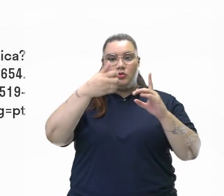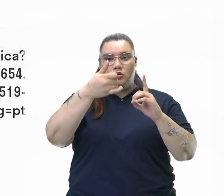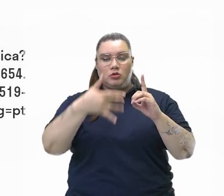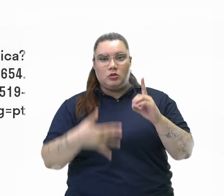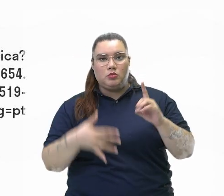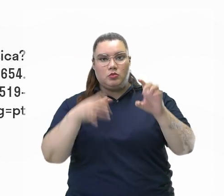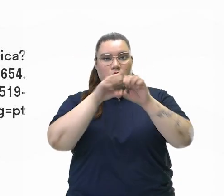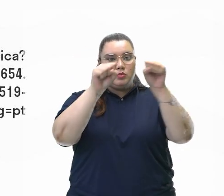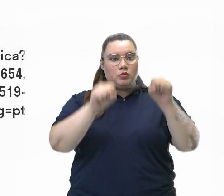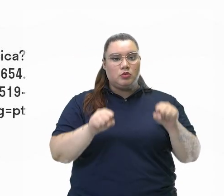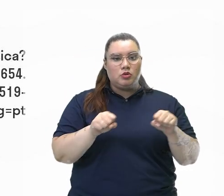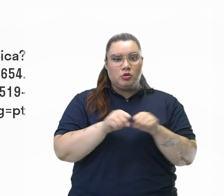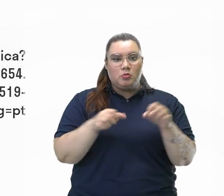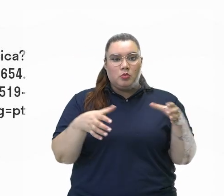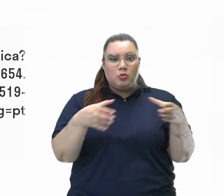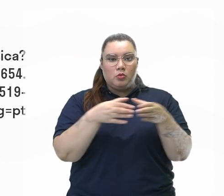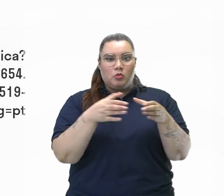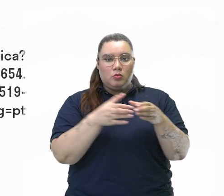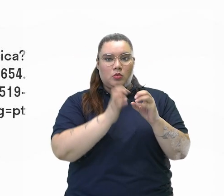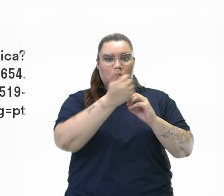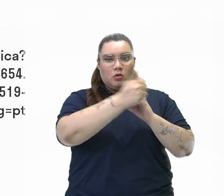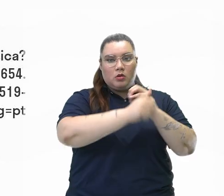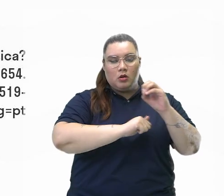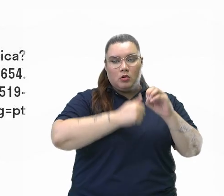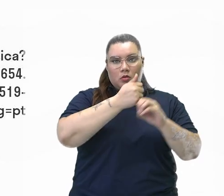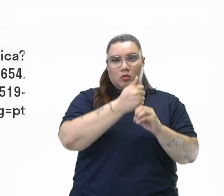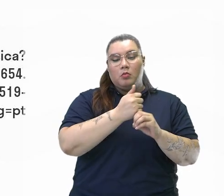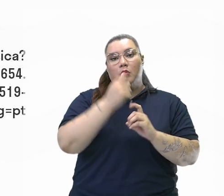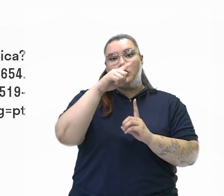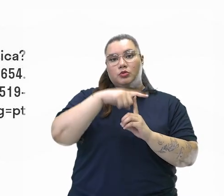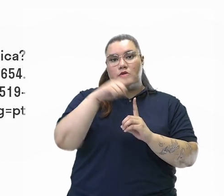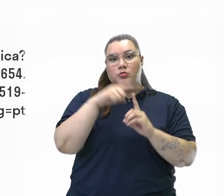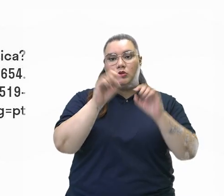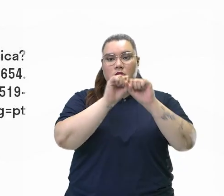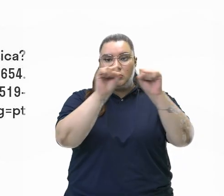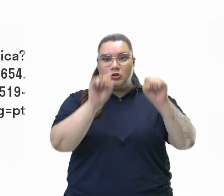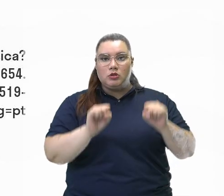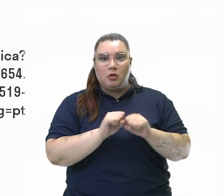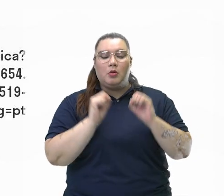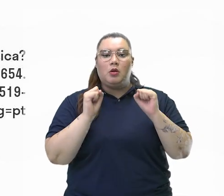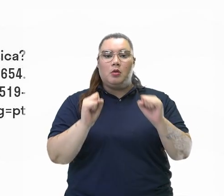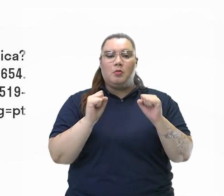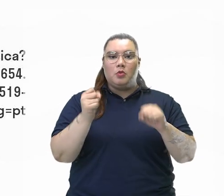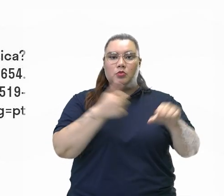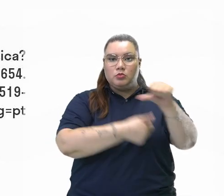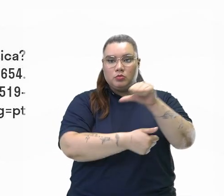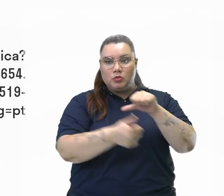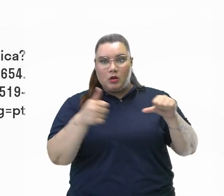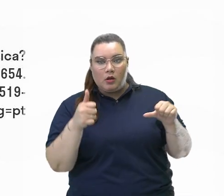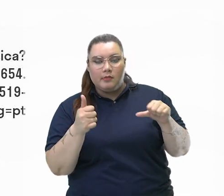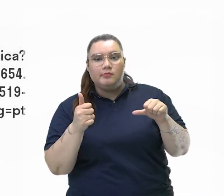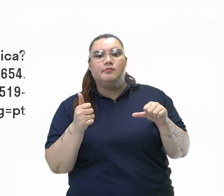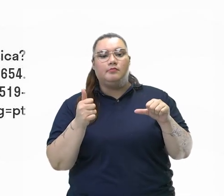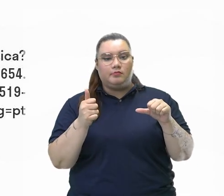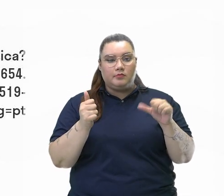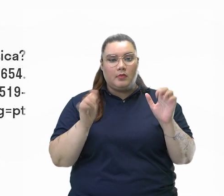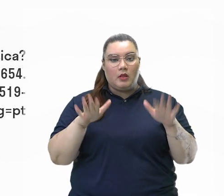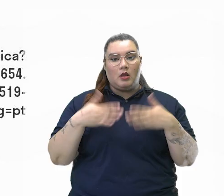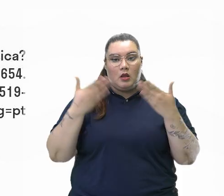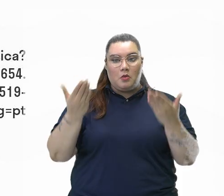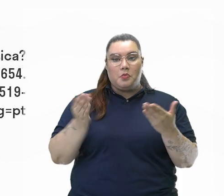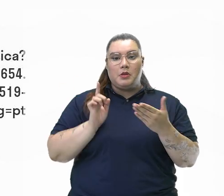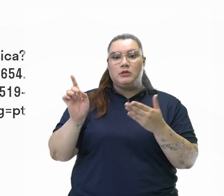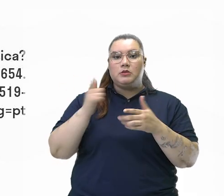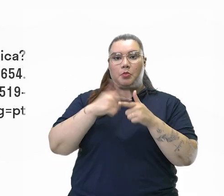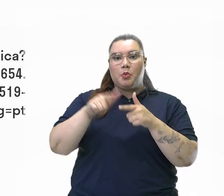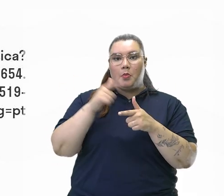isolado de átomos como um sistema reversível. O problema da